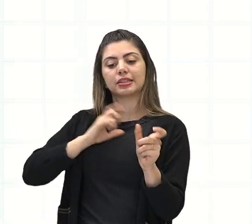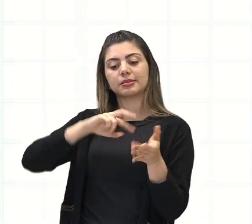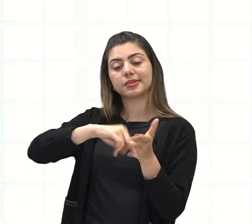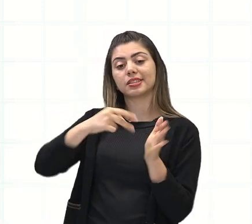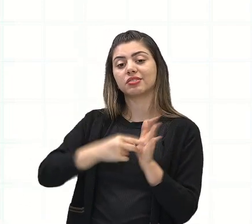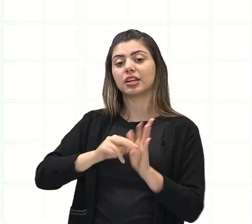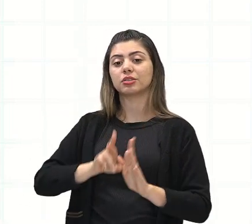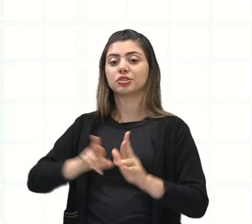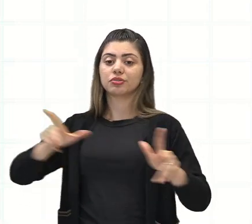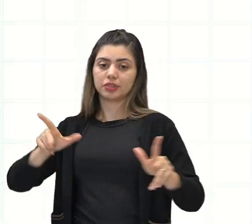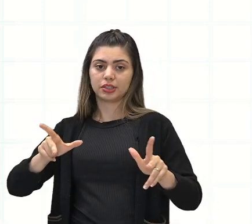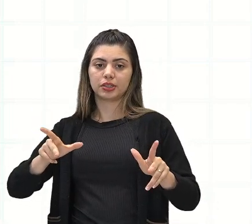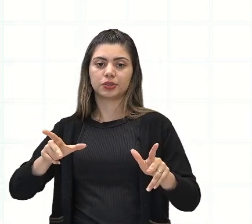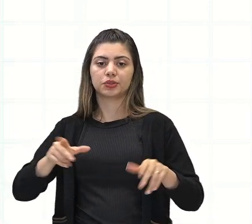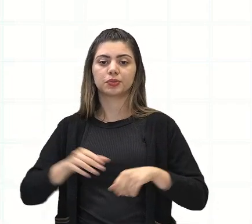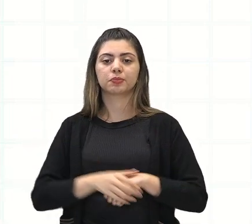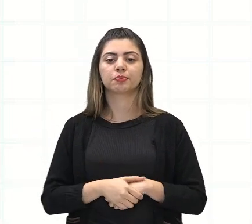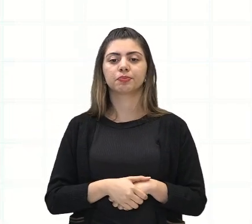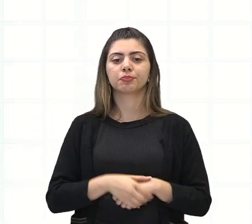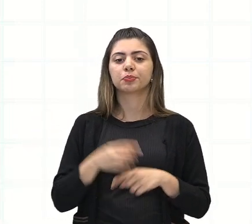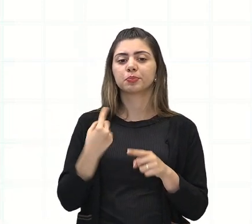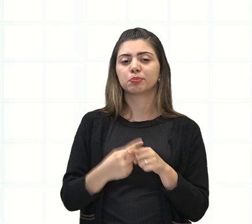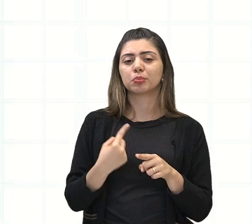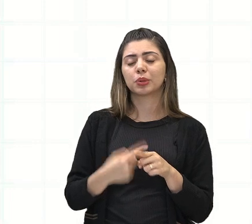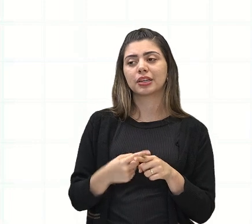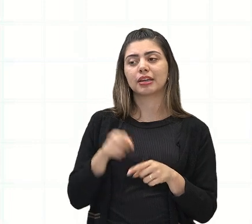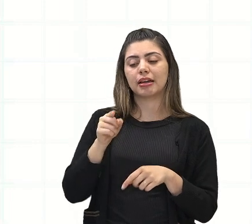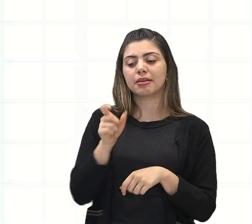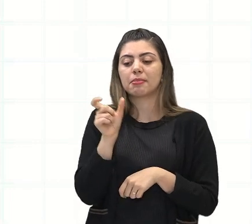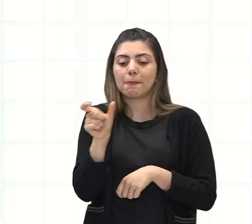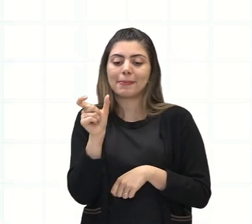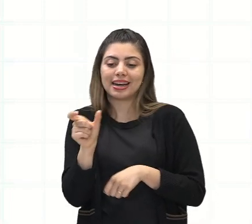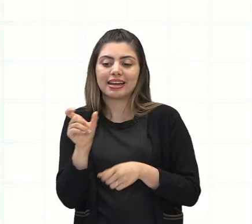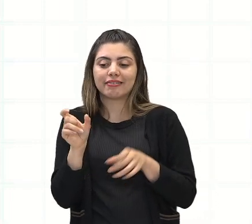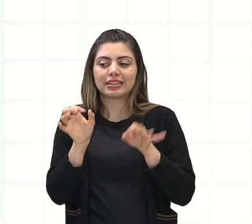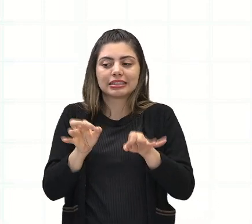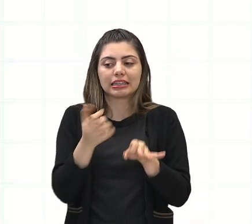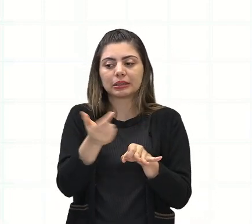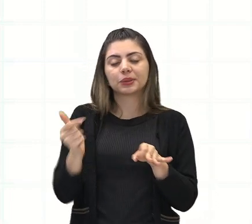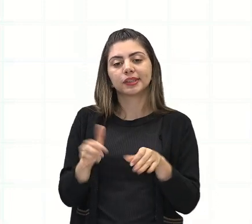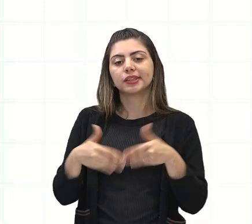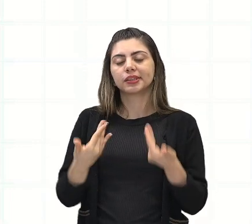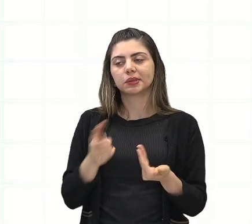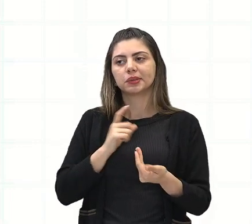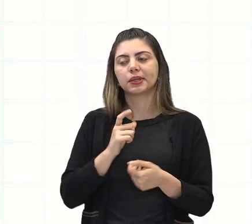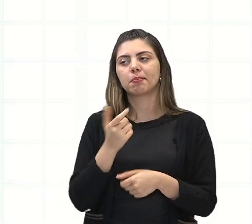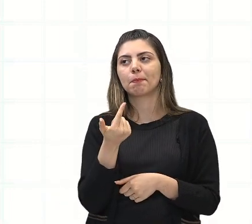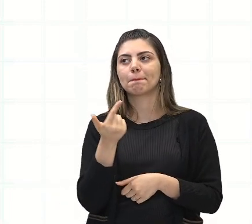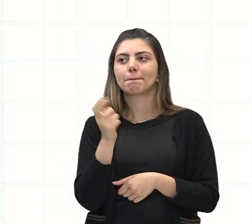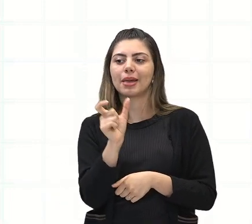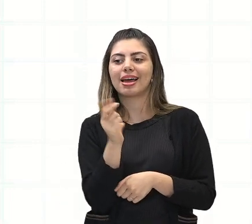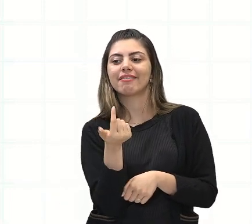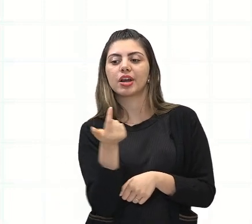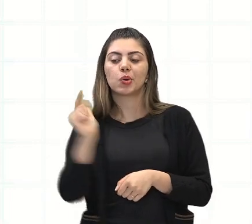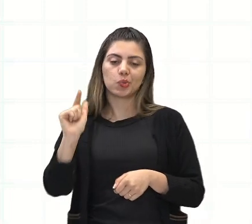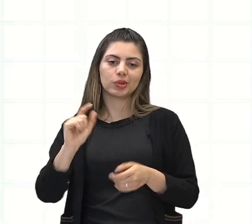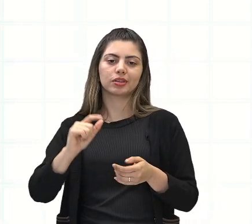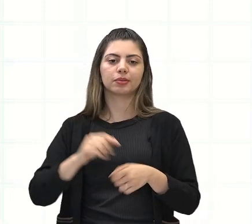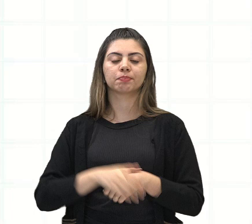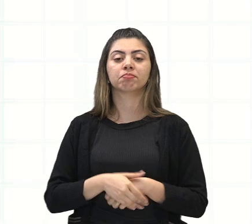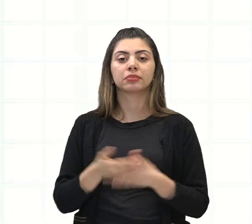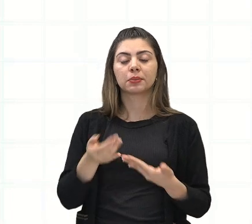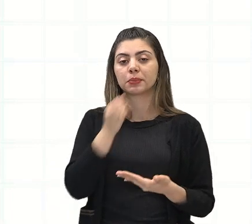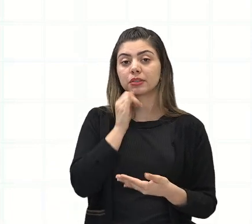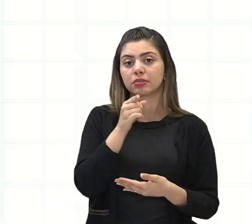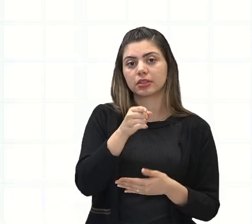a ausência de um termo específico para descrever determinado objeto ou conceito. Então você tem um objeto, você não sabe como é o